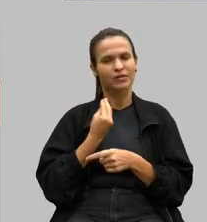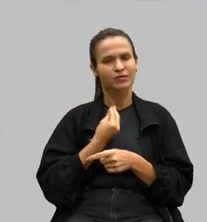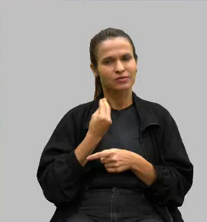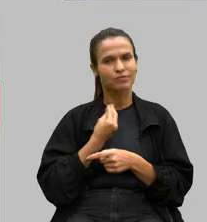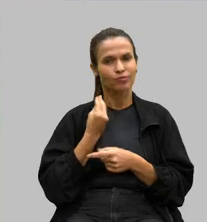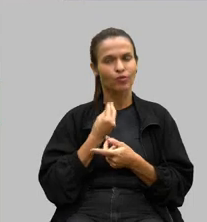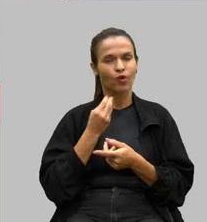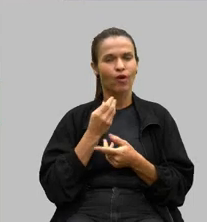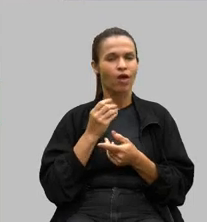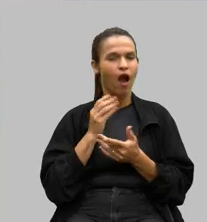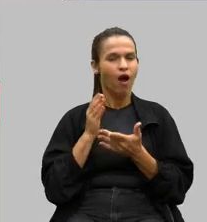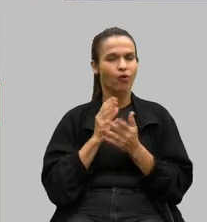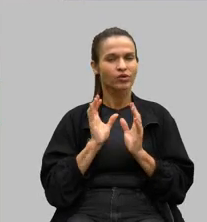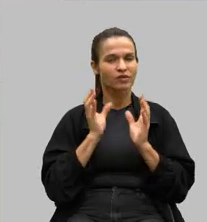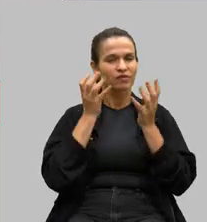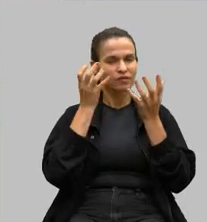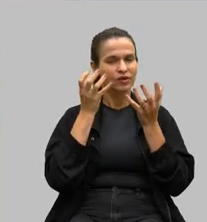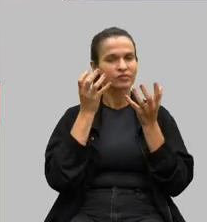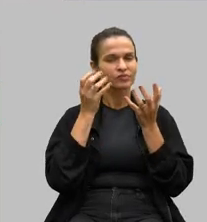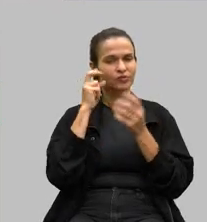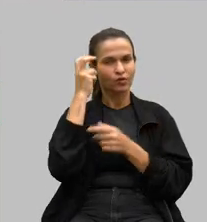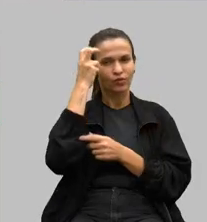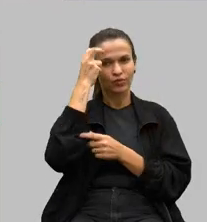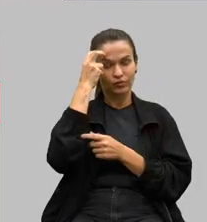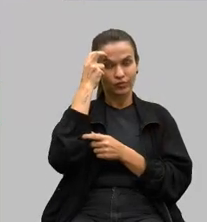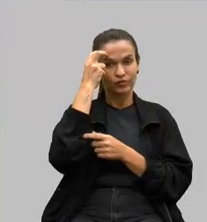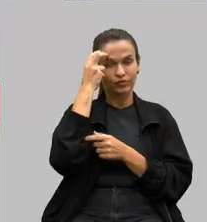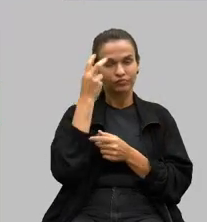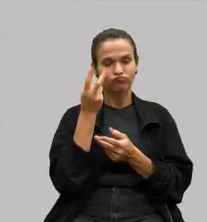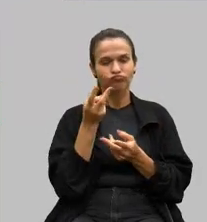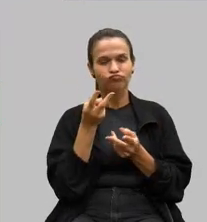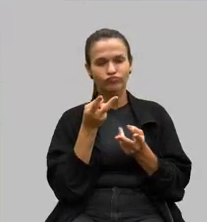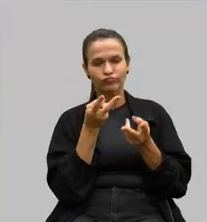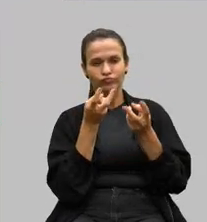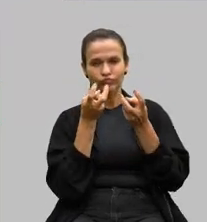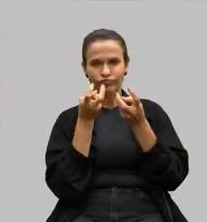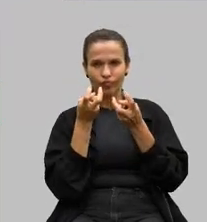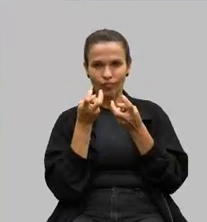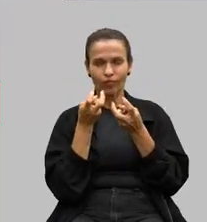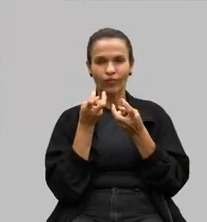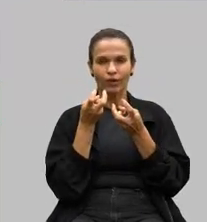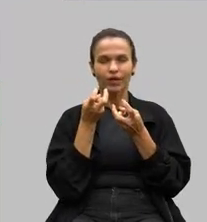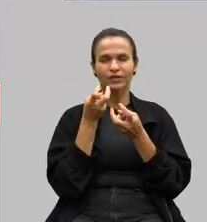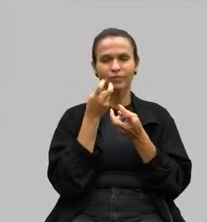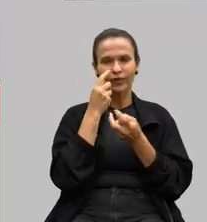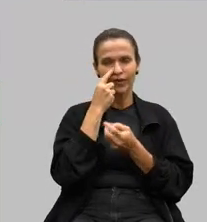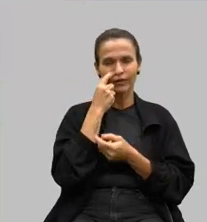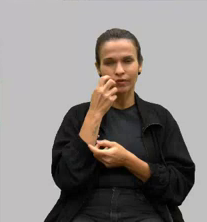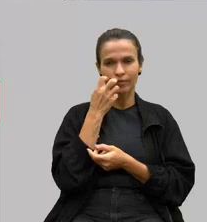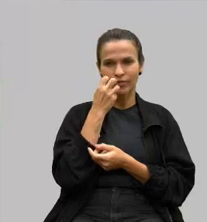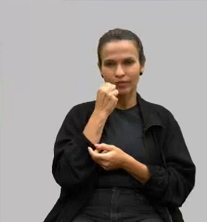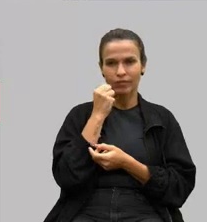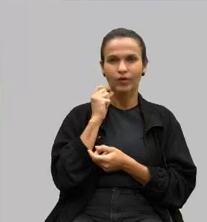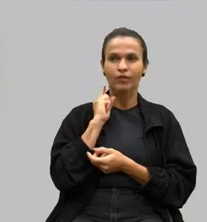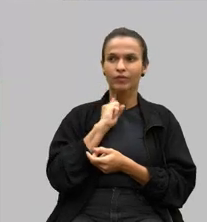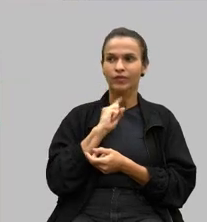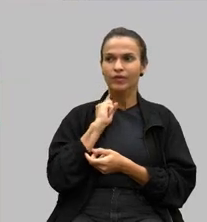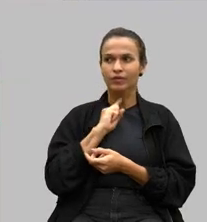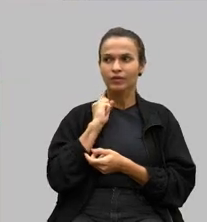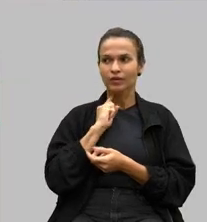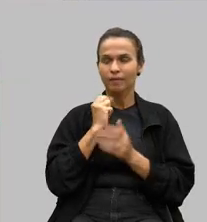cultura e a forma como você olha pro patrimônio Mineiro eu lembro numa viagem recente a gente estava lá nos